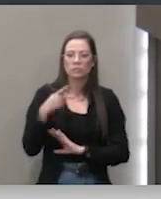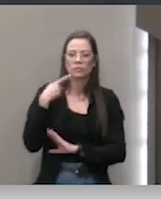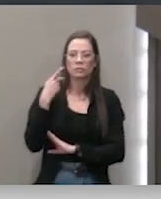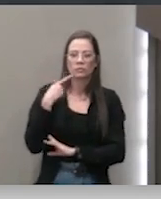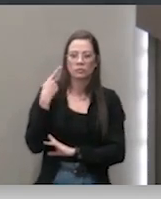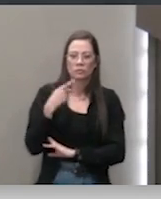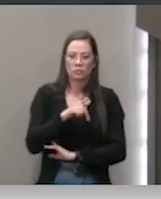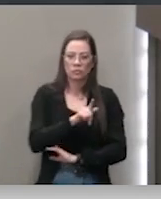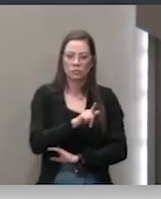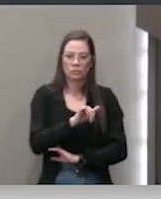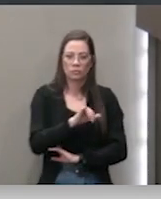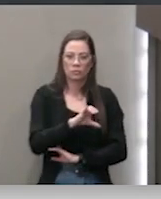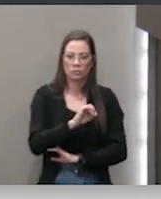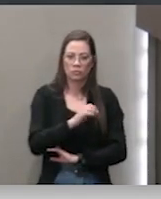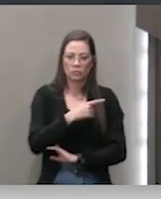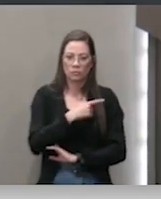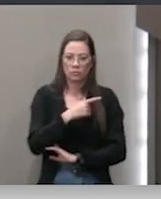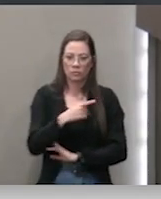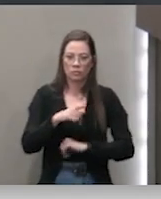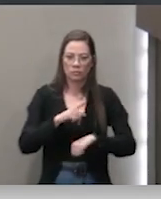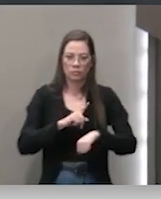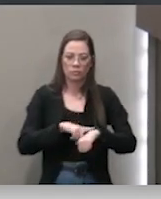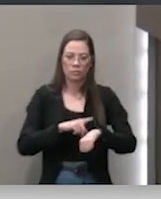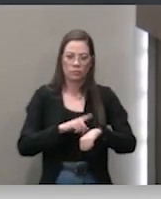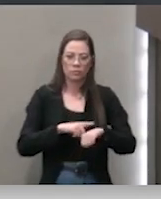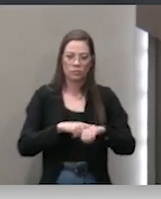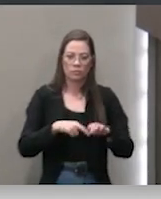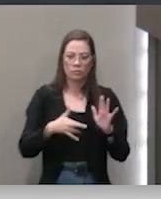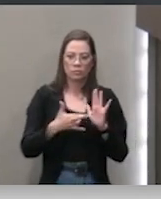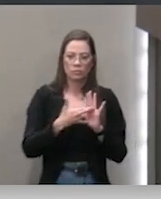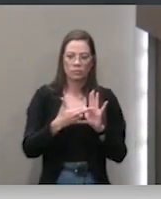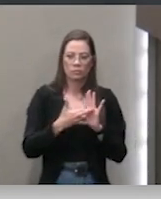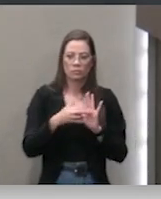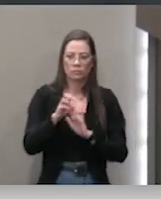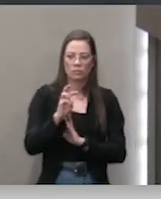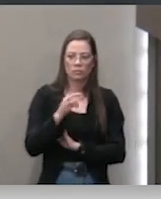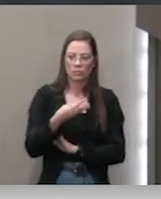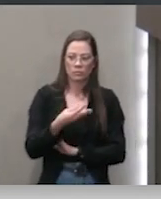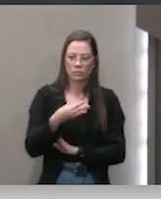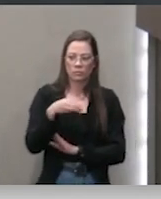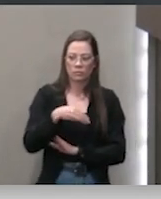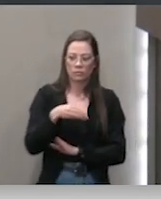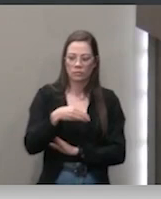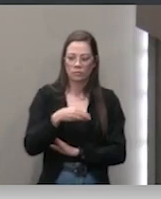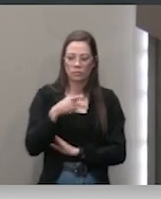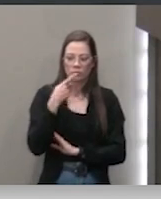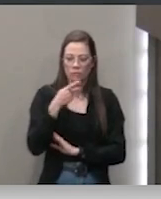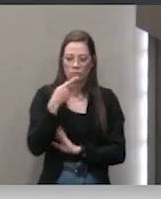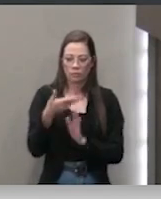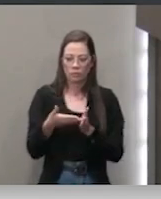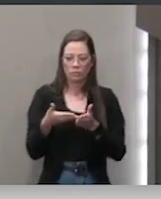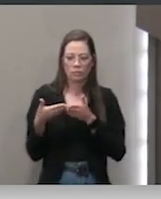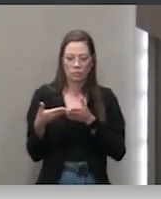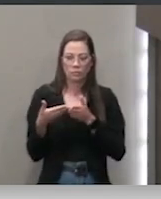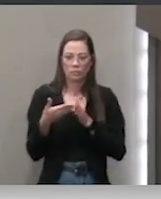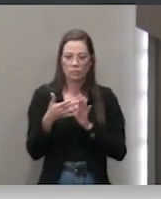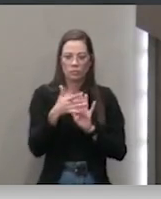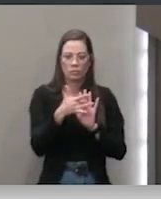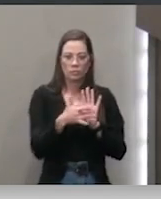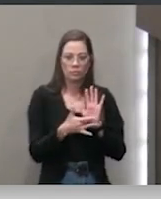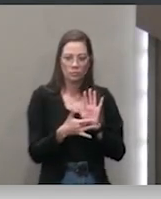Vereador Gil, o senhor tem os seus 3 minutos para defender a